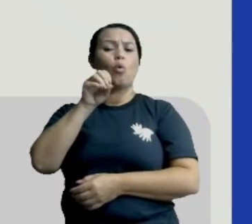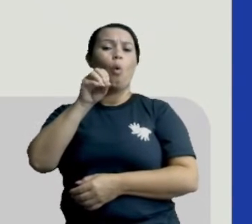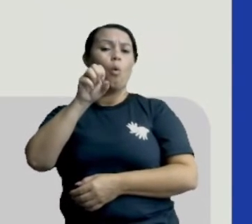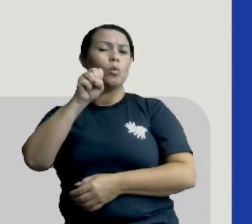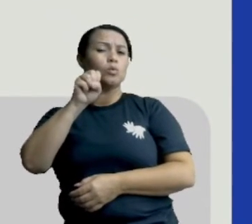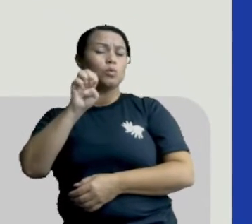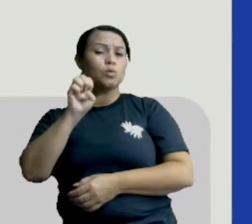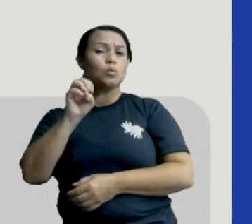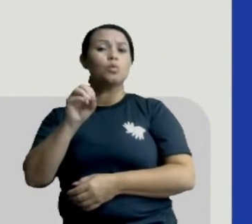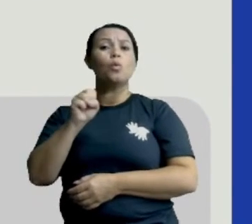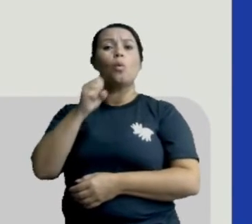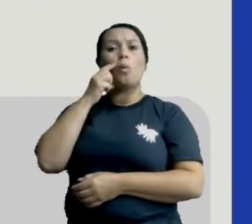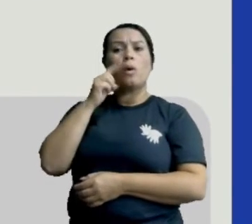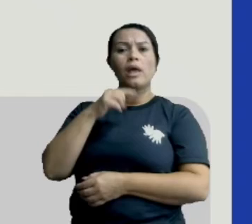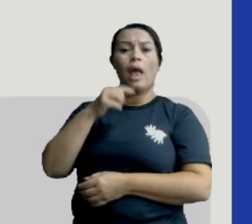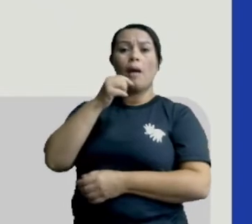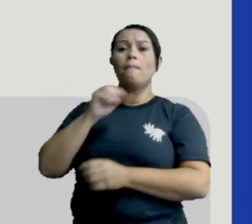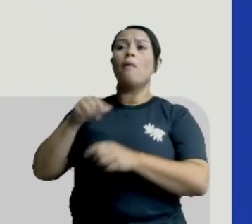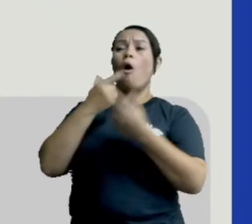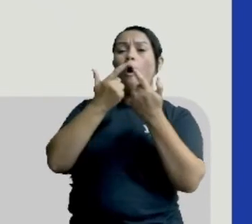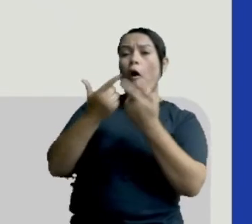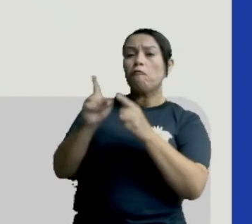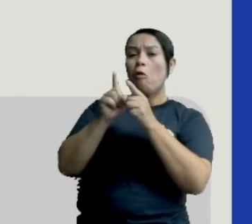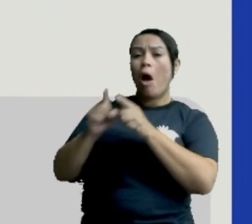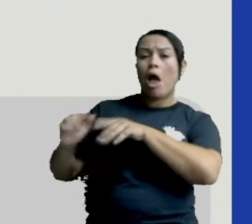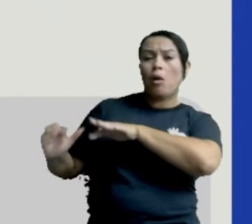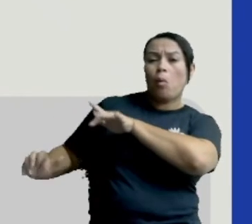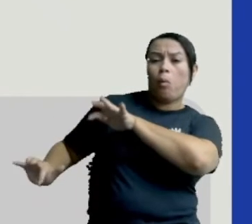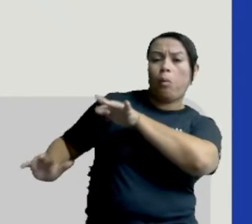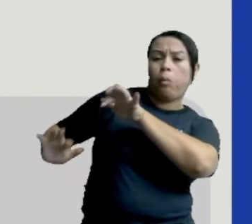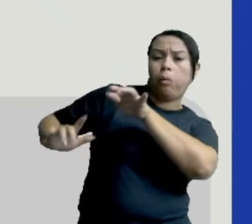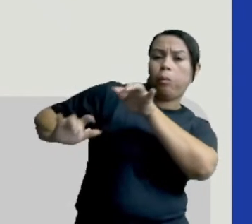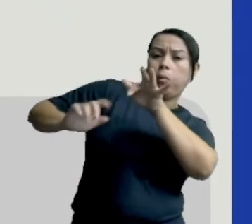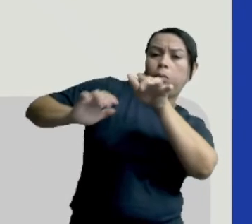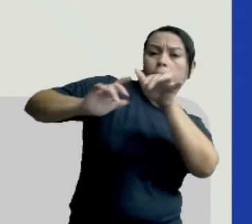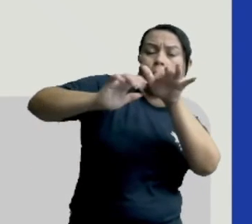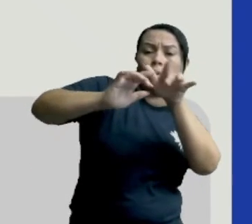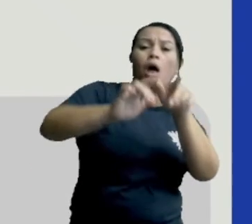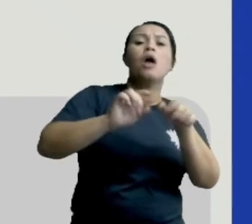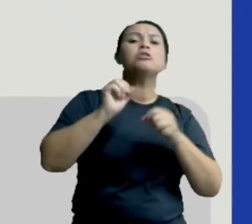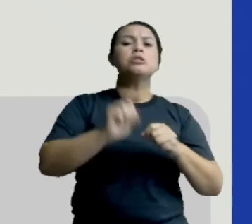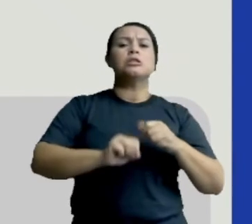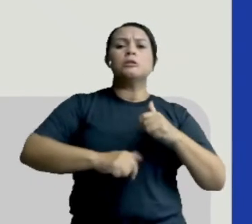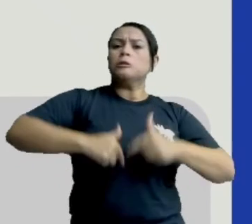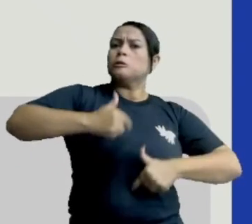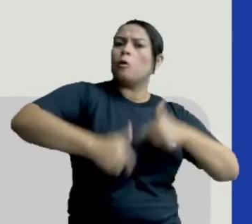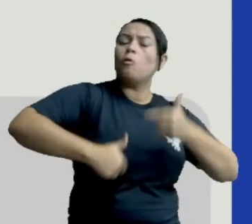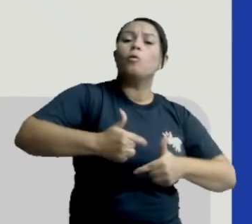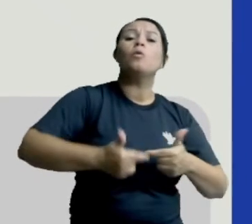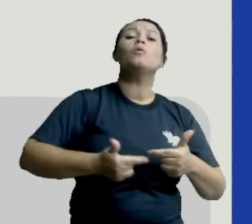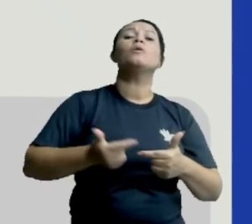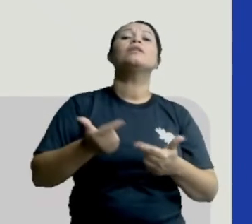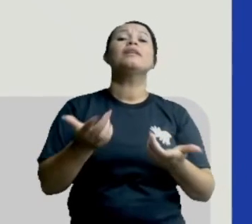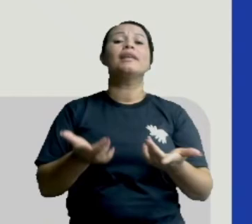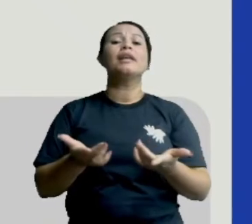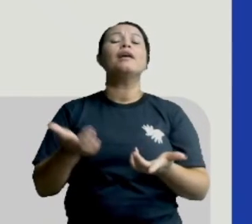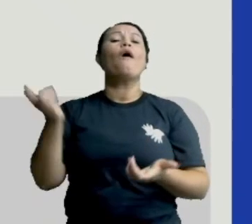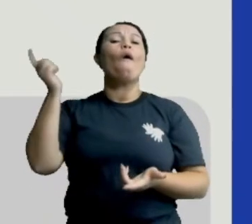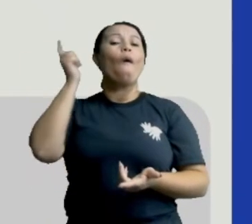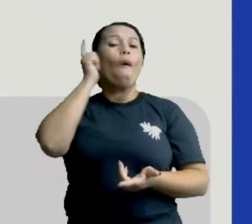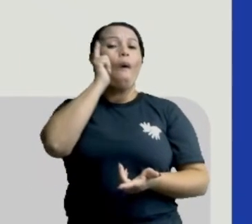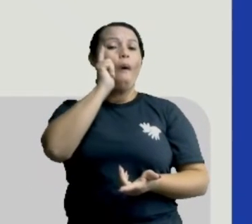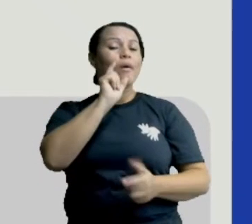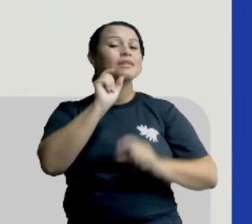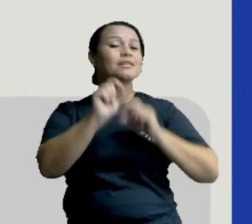correram enfurecidos a subida, tão determinados que suportaram as duas danosas cargas